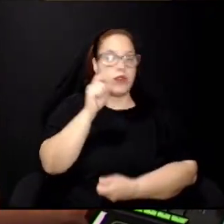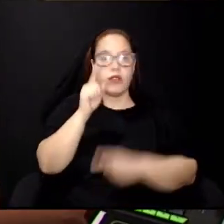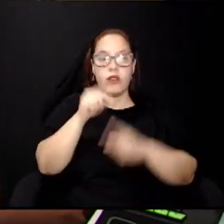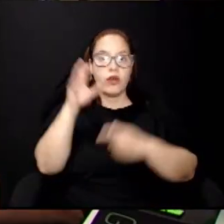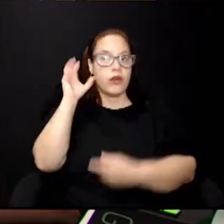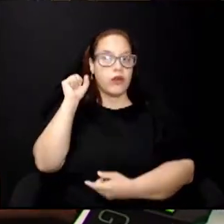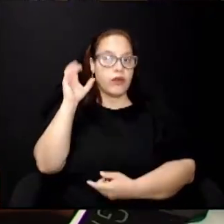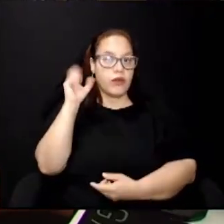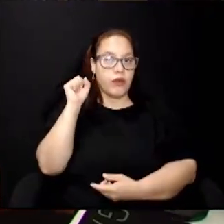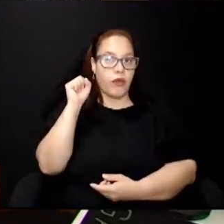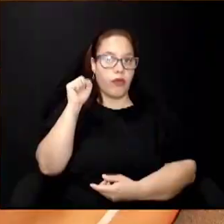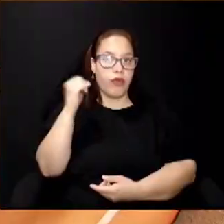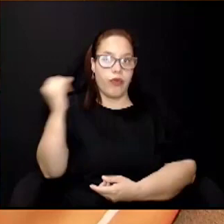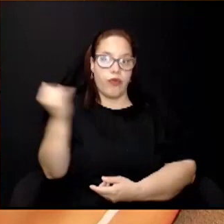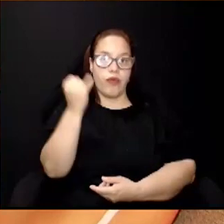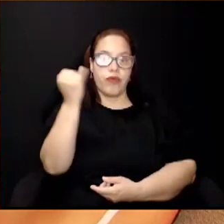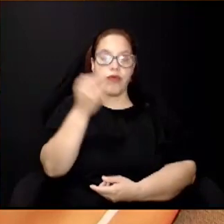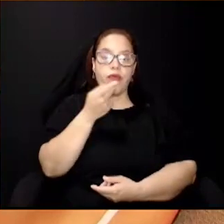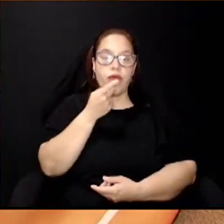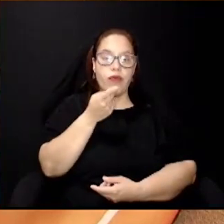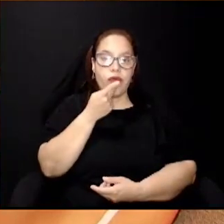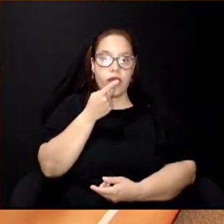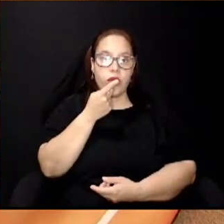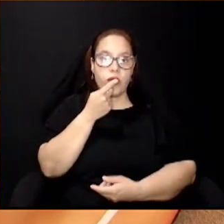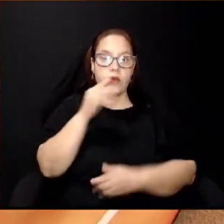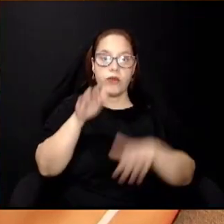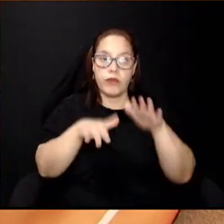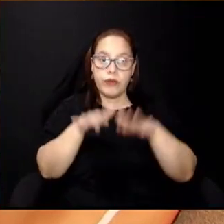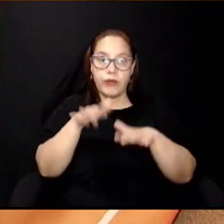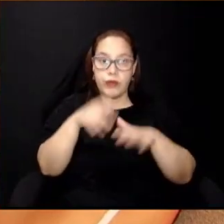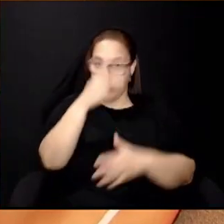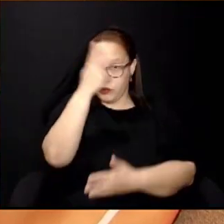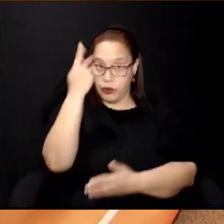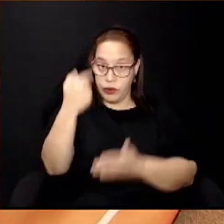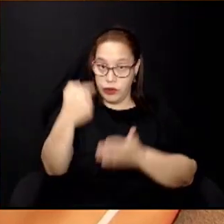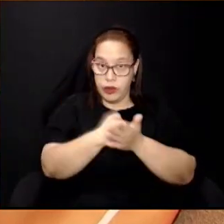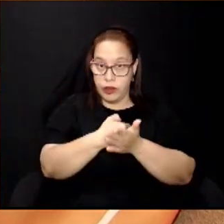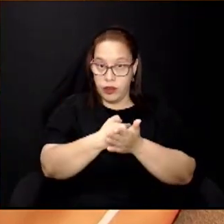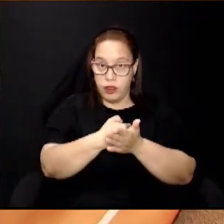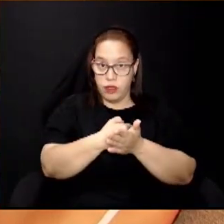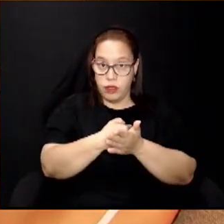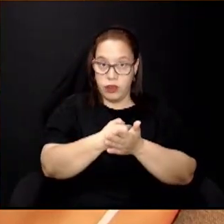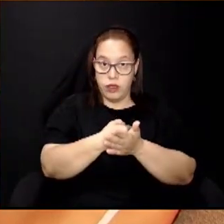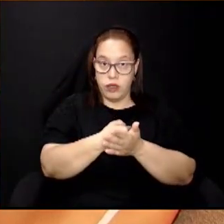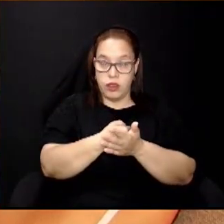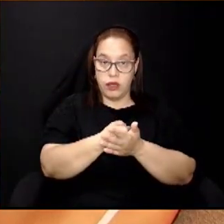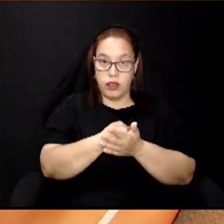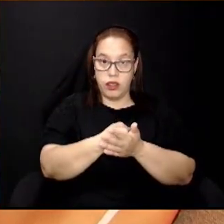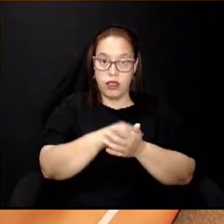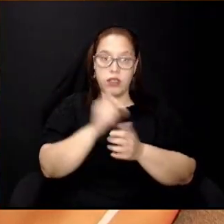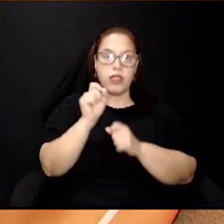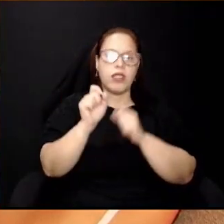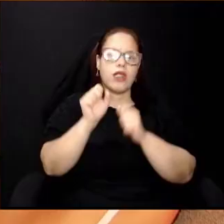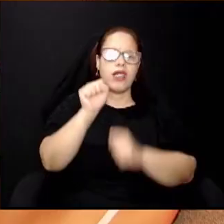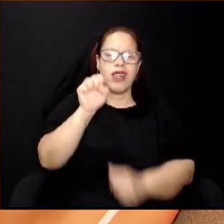que é importante falar, é que às vezes, né, as pessoas perguntam, e